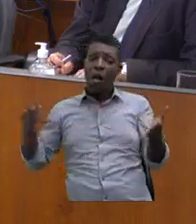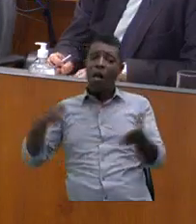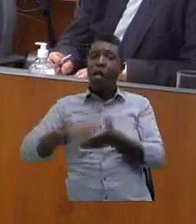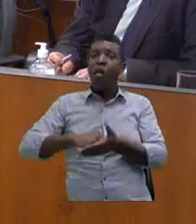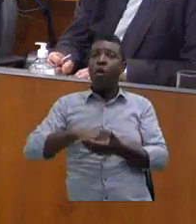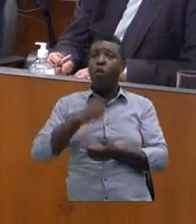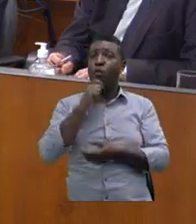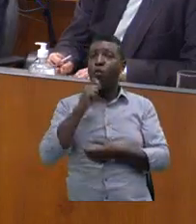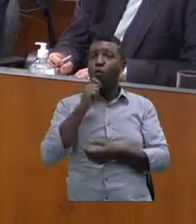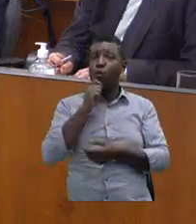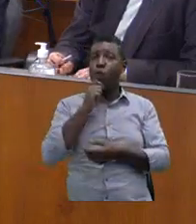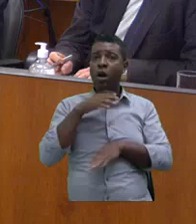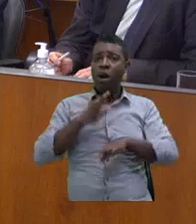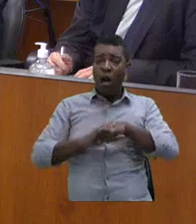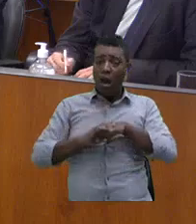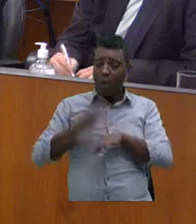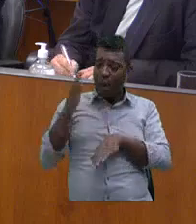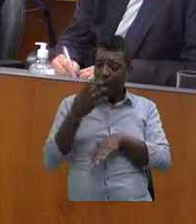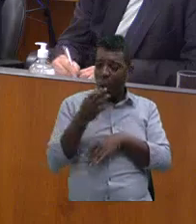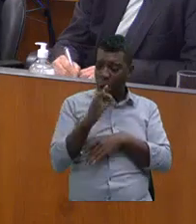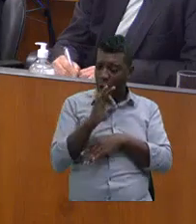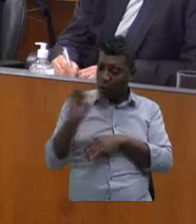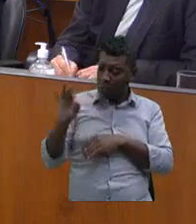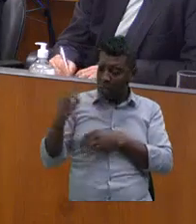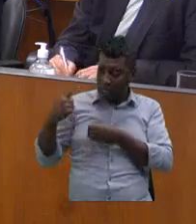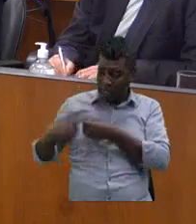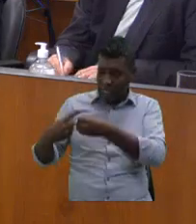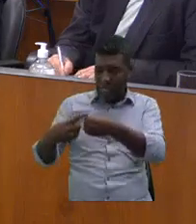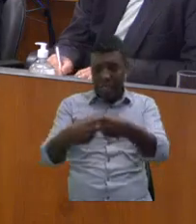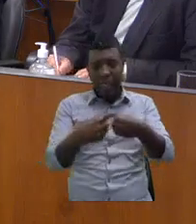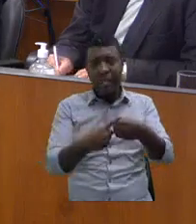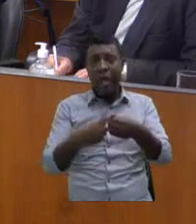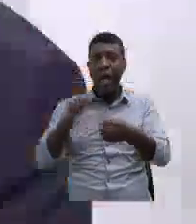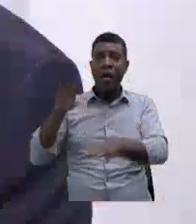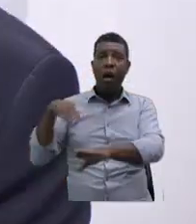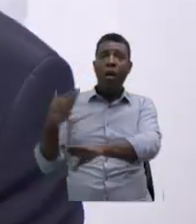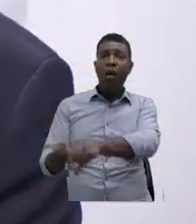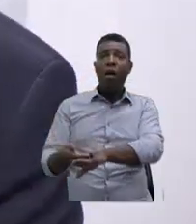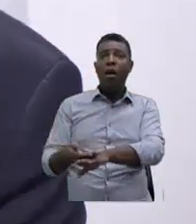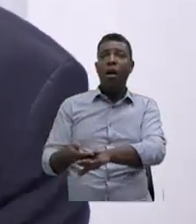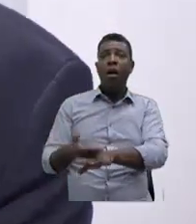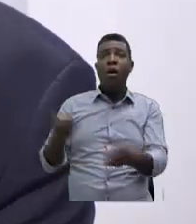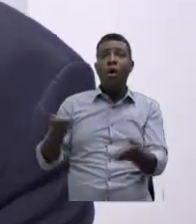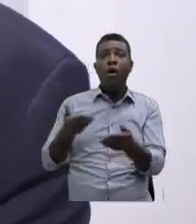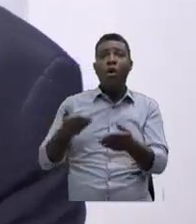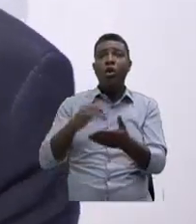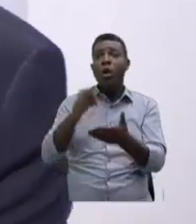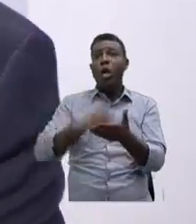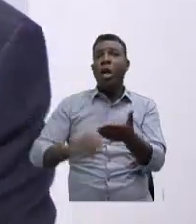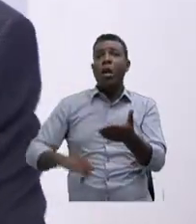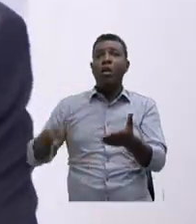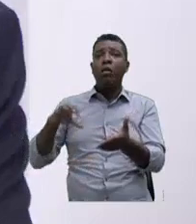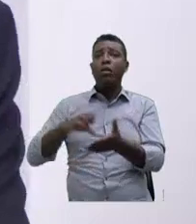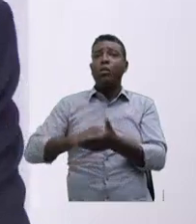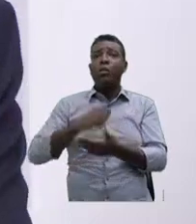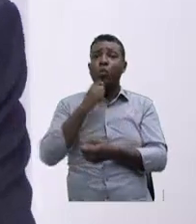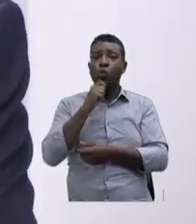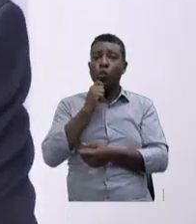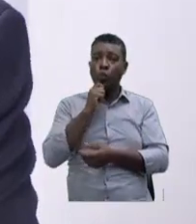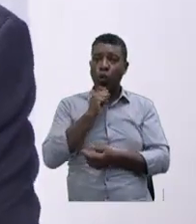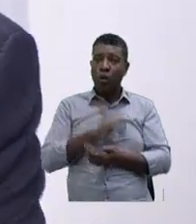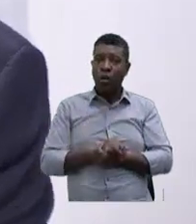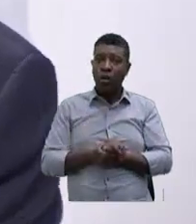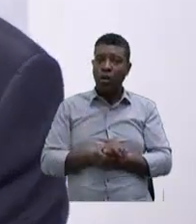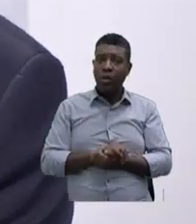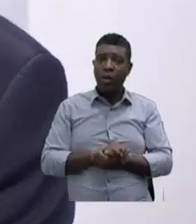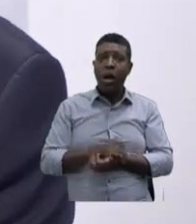400 municípios que ainda não se inscreveram. Mais de 400. A primeira preocupação que eu tive, eu te confesso, que foi ligar no meu